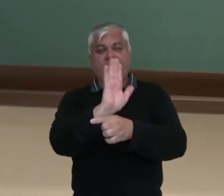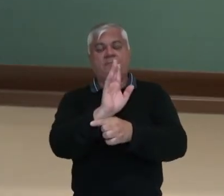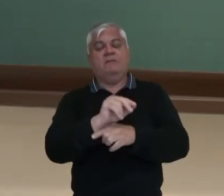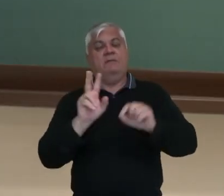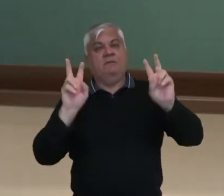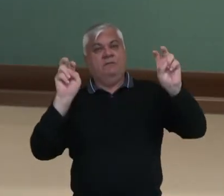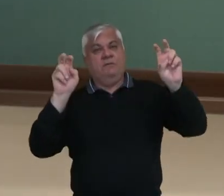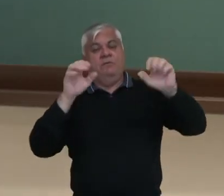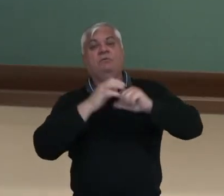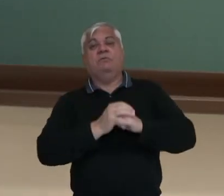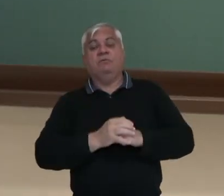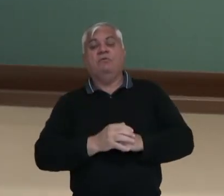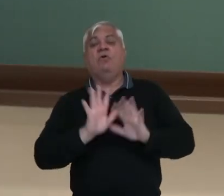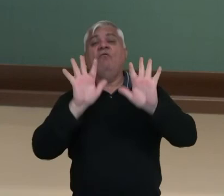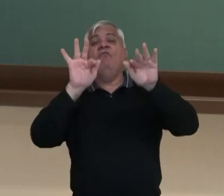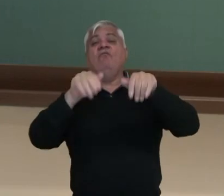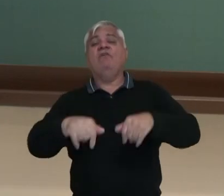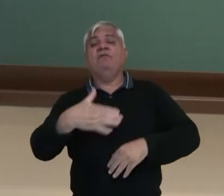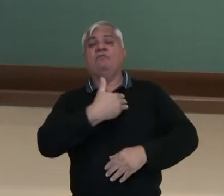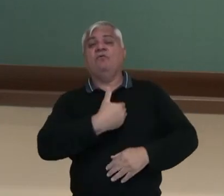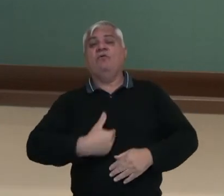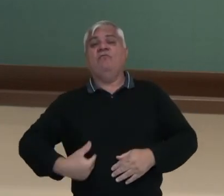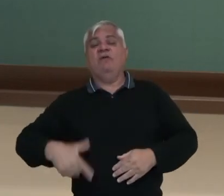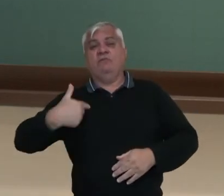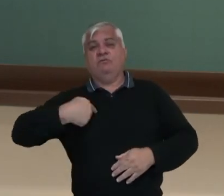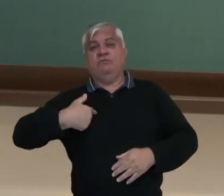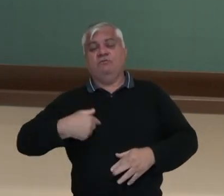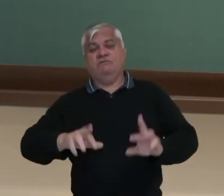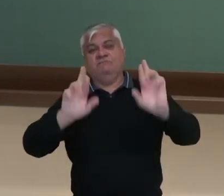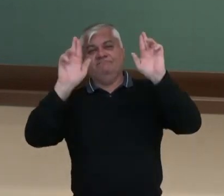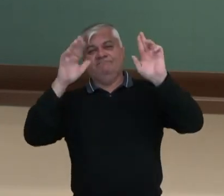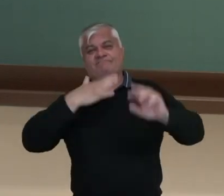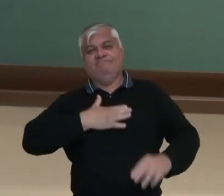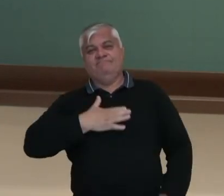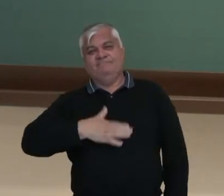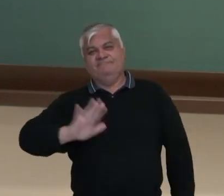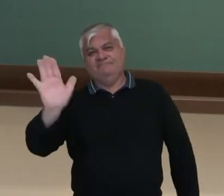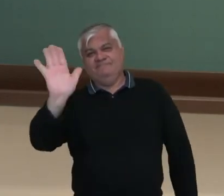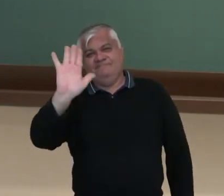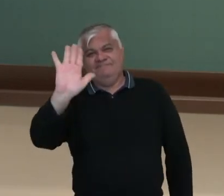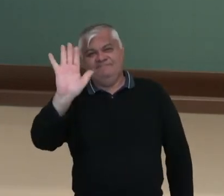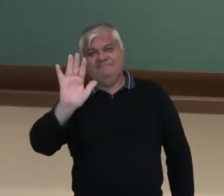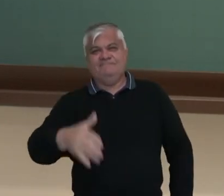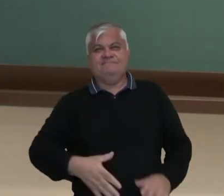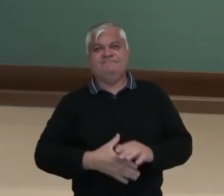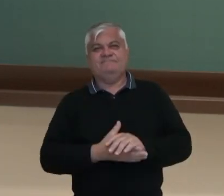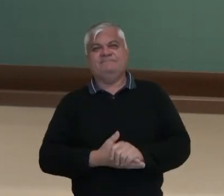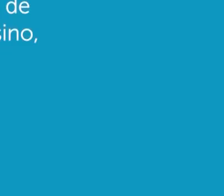falamos sobre o fim do Estado Novo. Espero que vocês tenham gostado. Até breve.